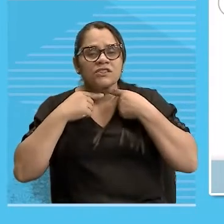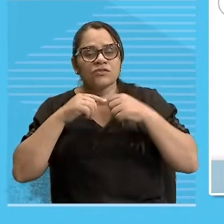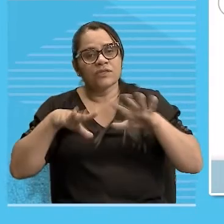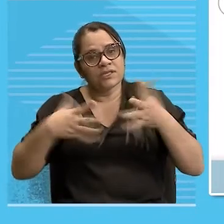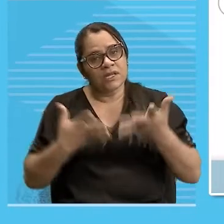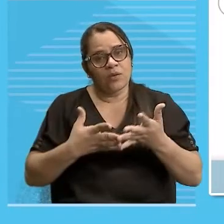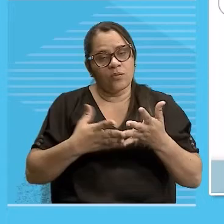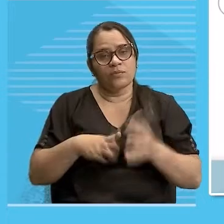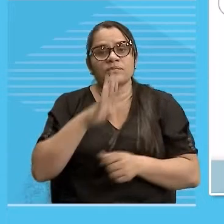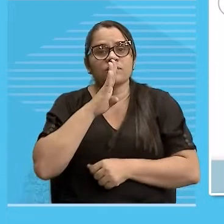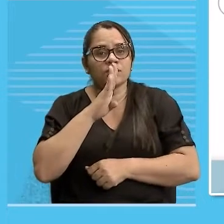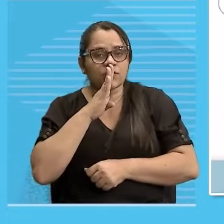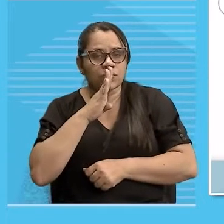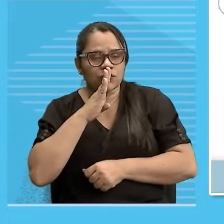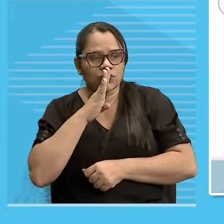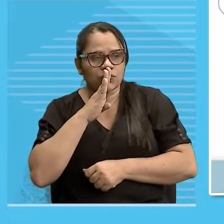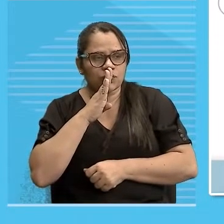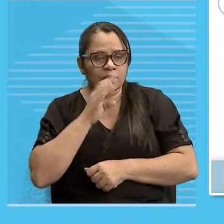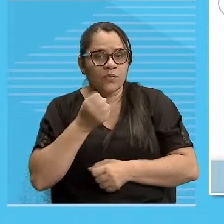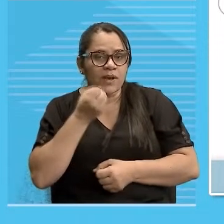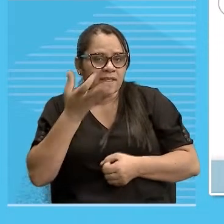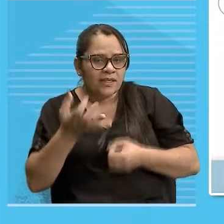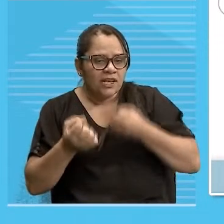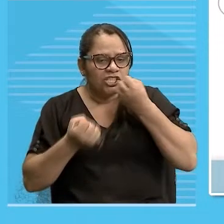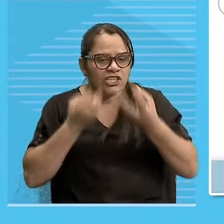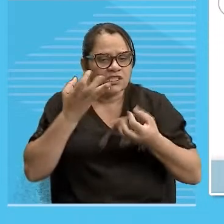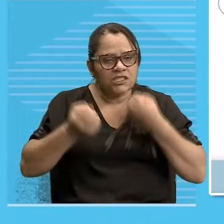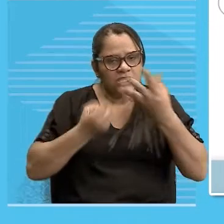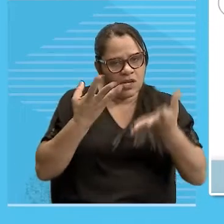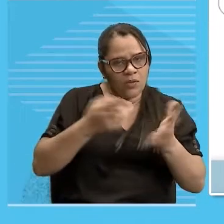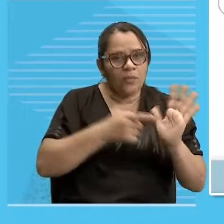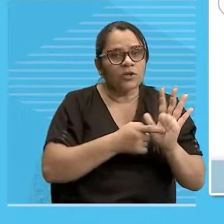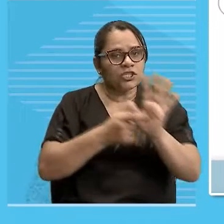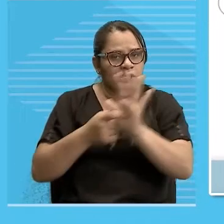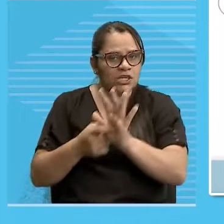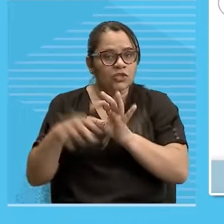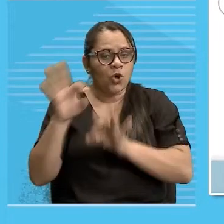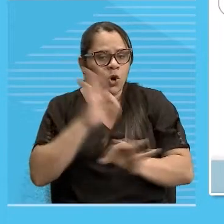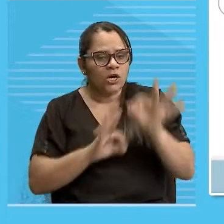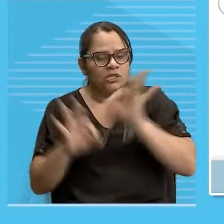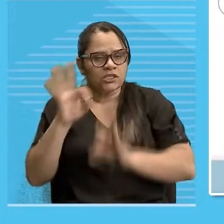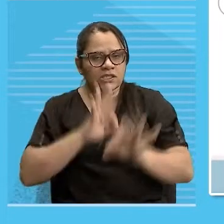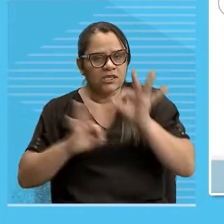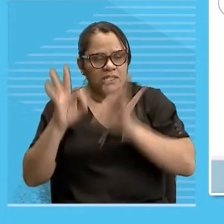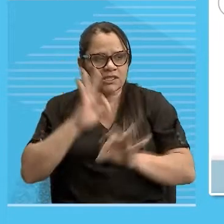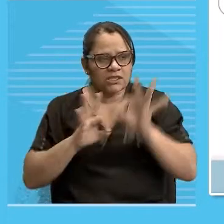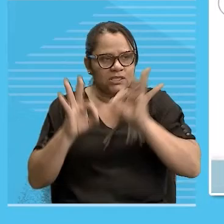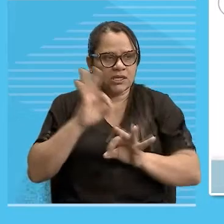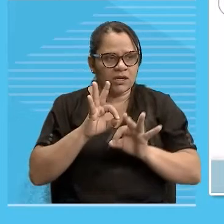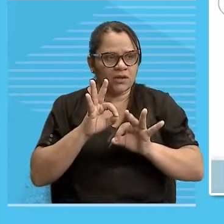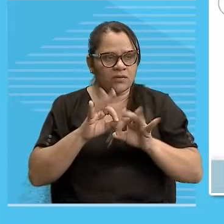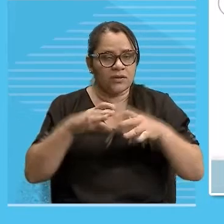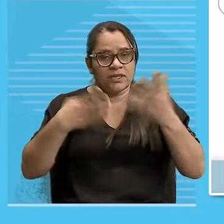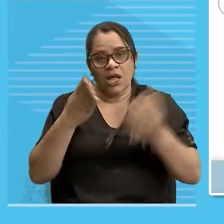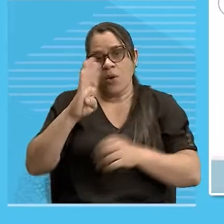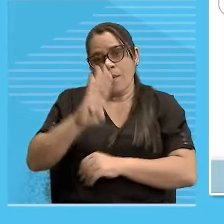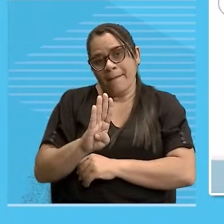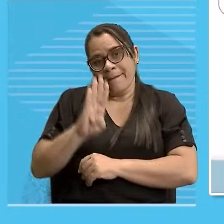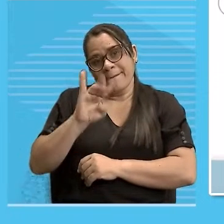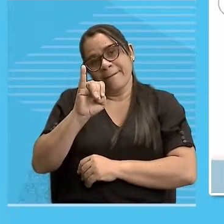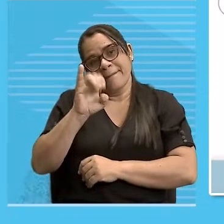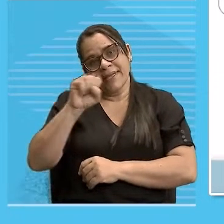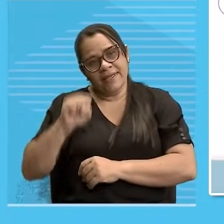Silêncio. Shhh. Ó, interjeção indicando ordem. Exortação. Bis, de novo, de